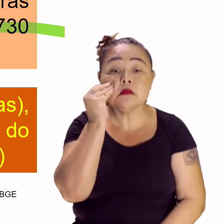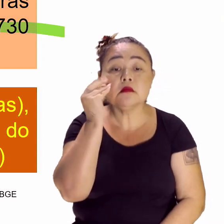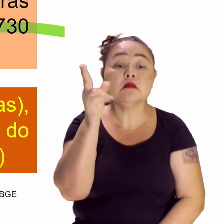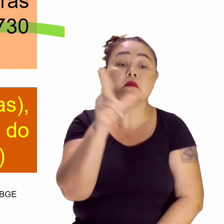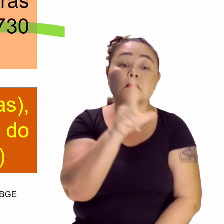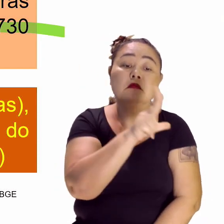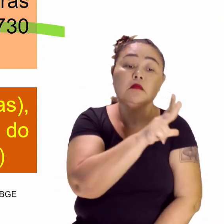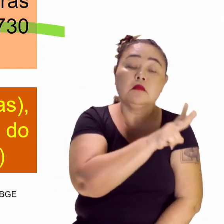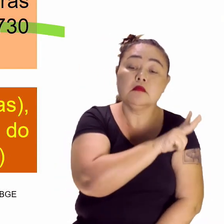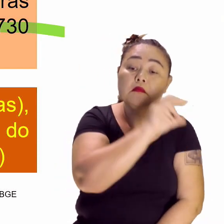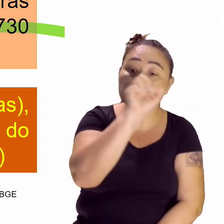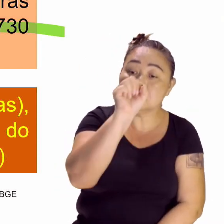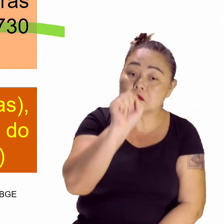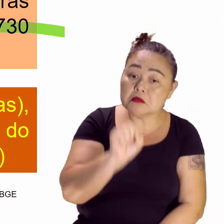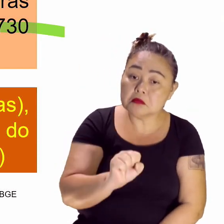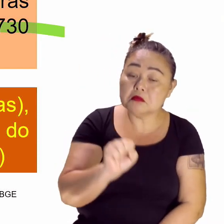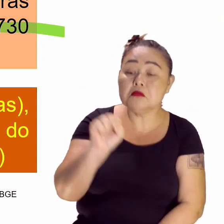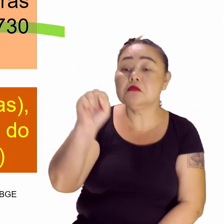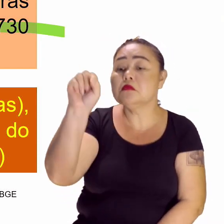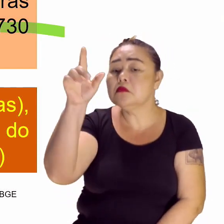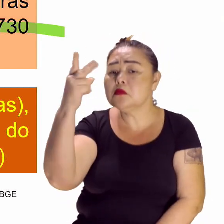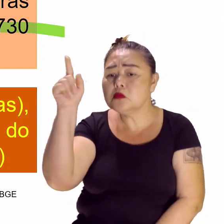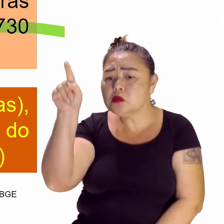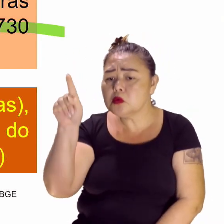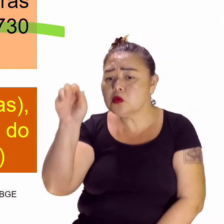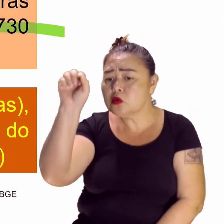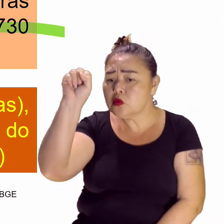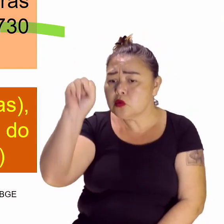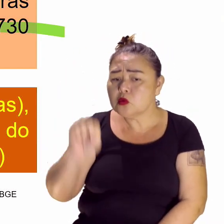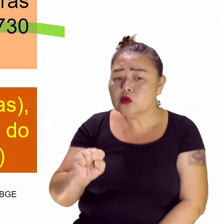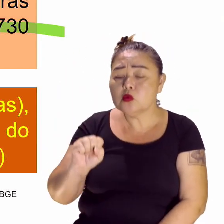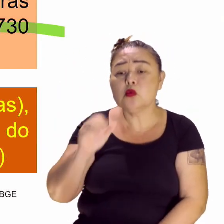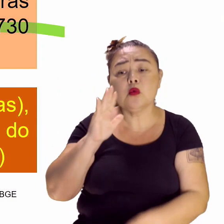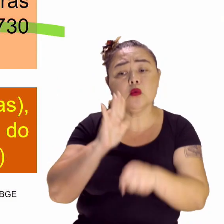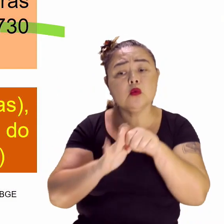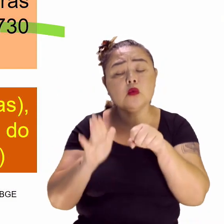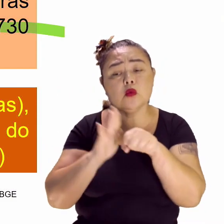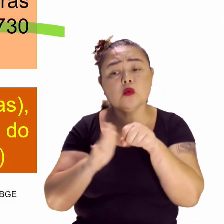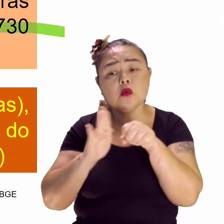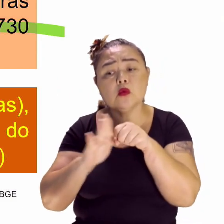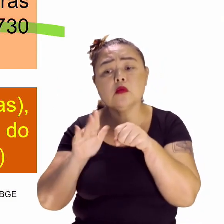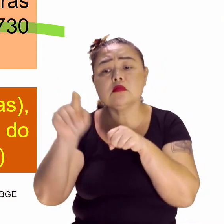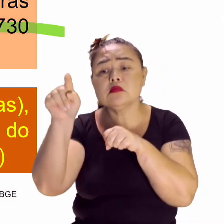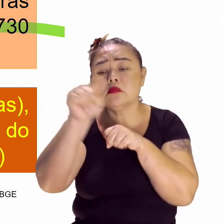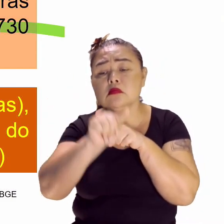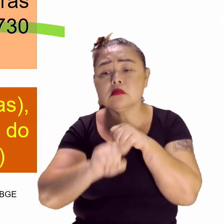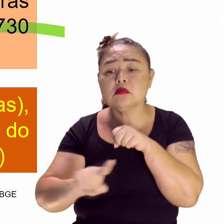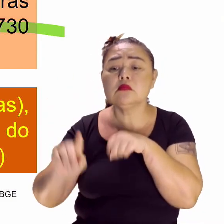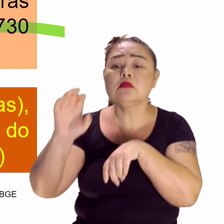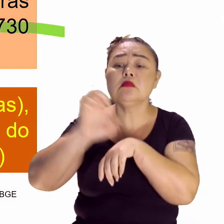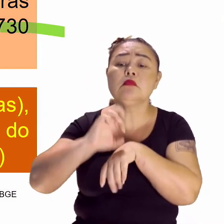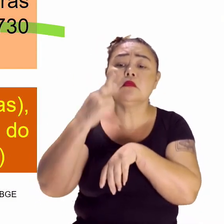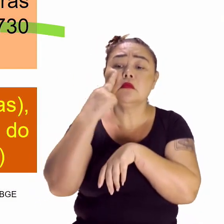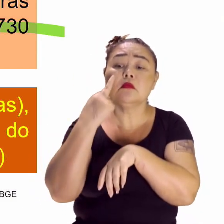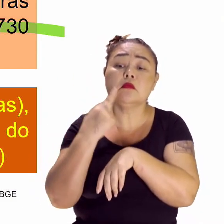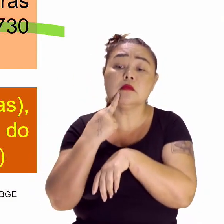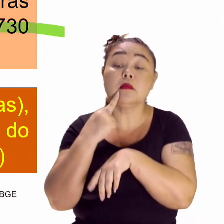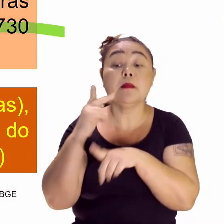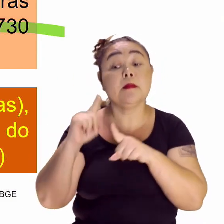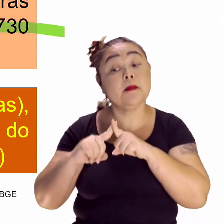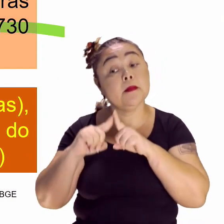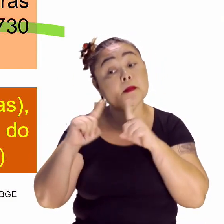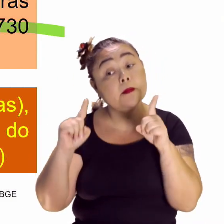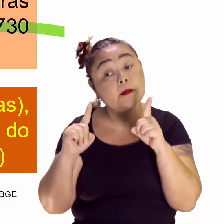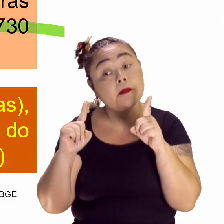de Rondônia Cerejeira também então essa questão do tomate é lógico que é produzido em várias partes de Rondônia até mesmo aqui em Porto Velho mas